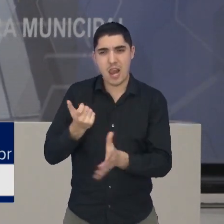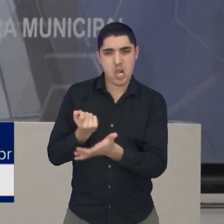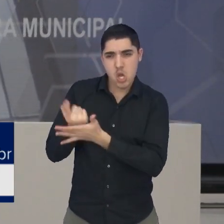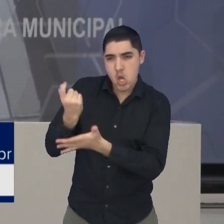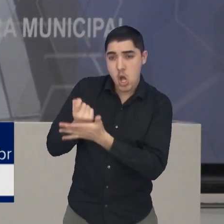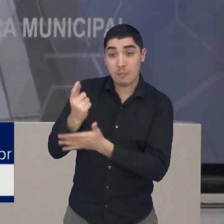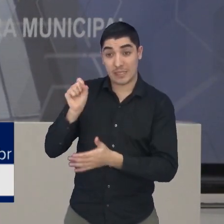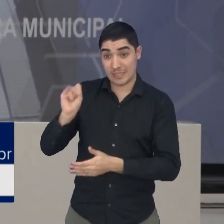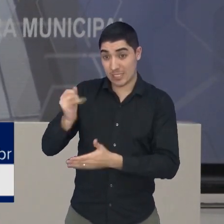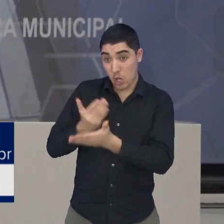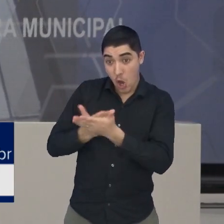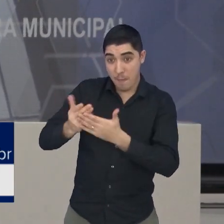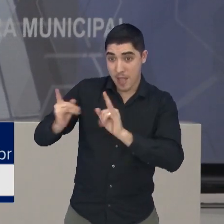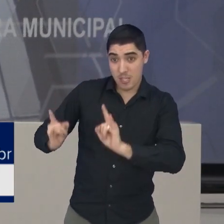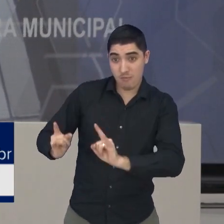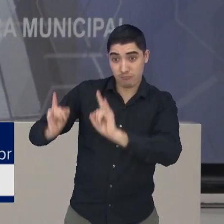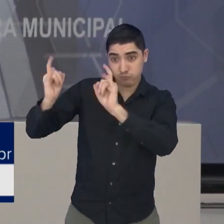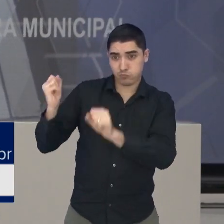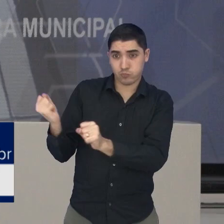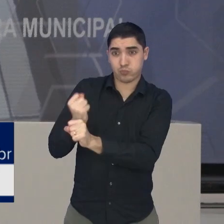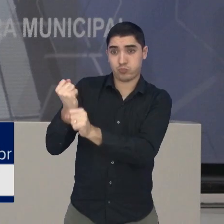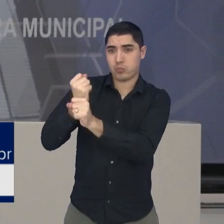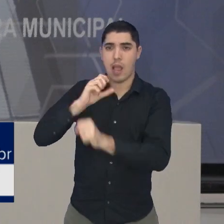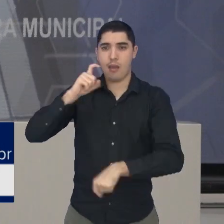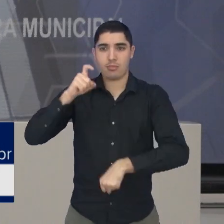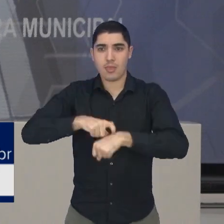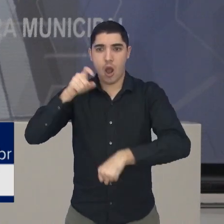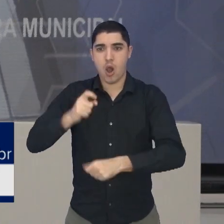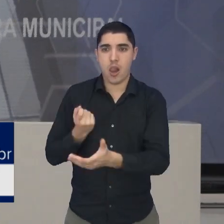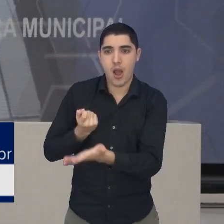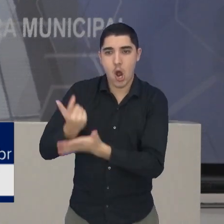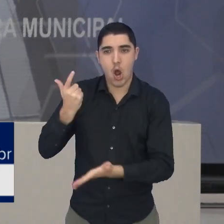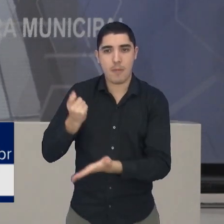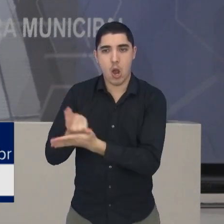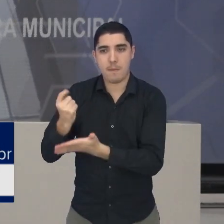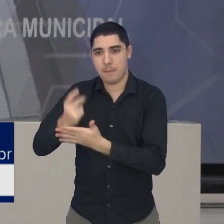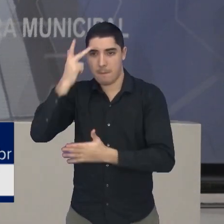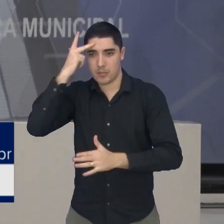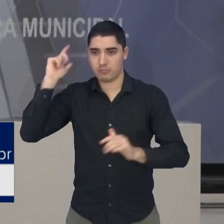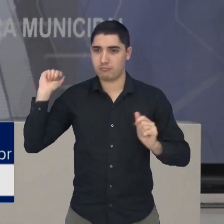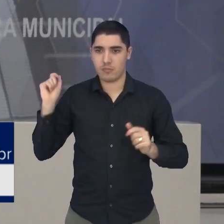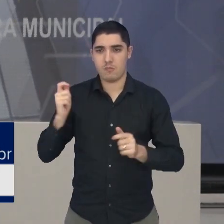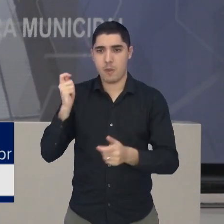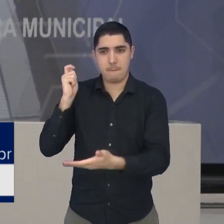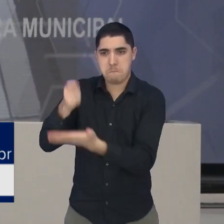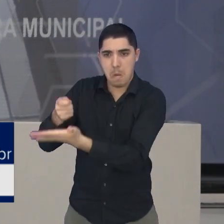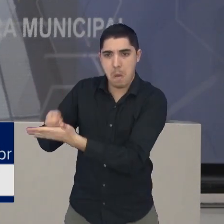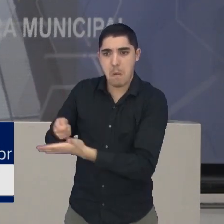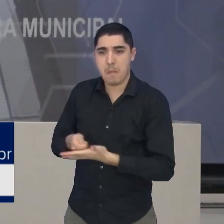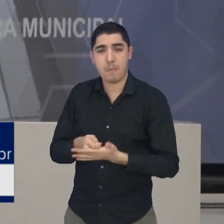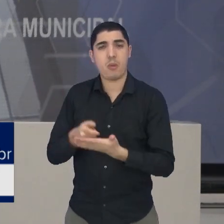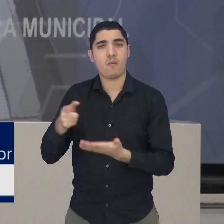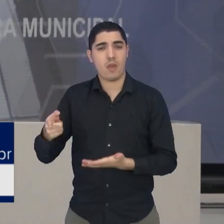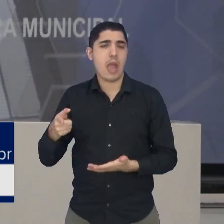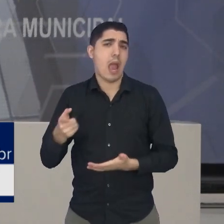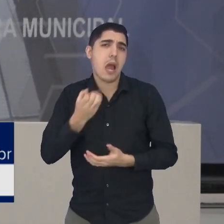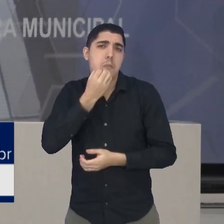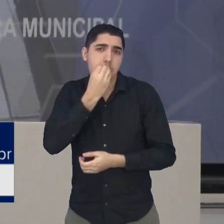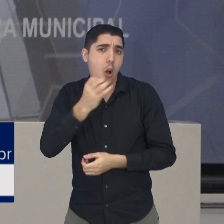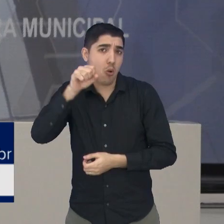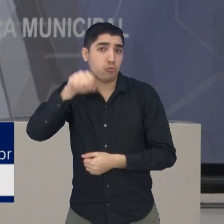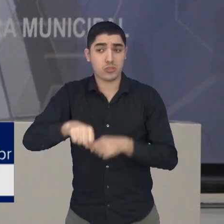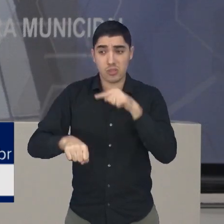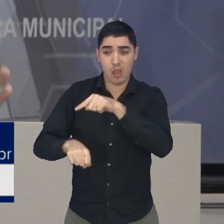um prédio ali é vendido muito rapidamente, né, favorecendo um planejamento urbano que, sim, é bom para as